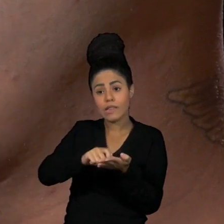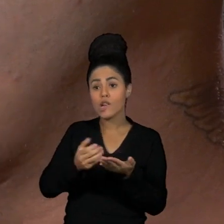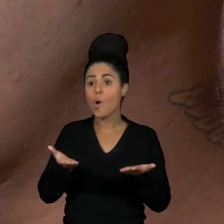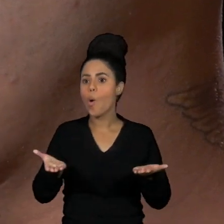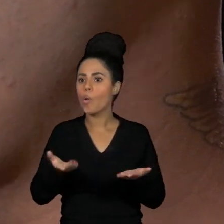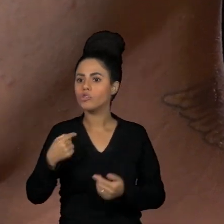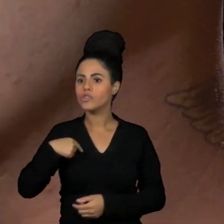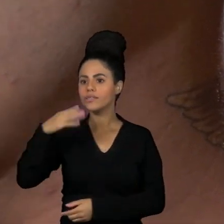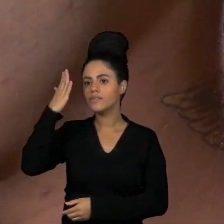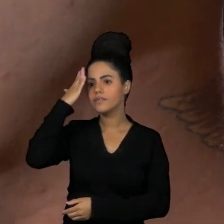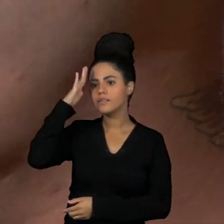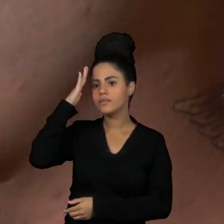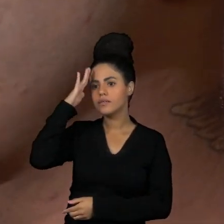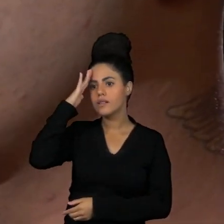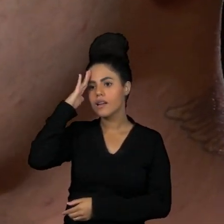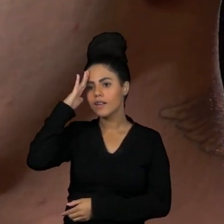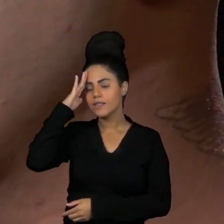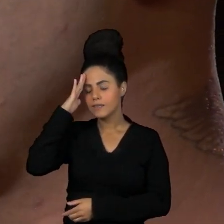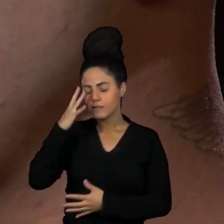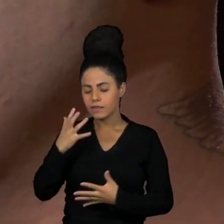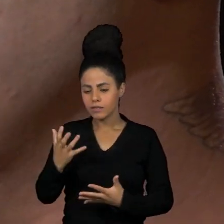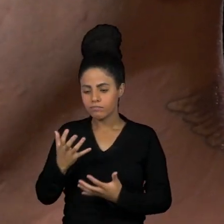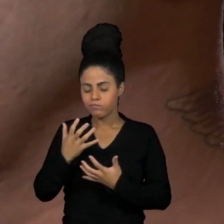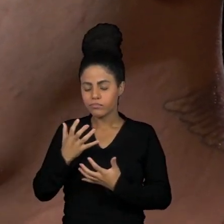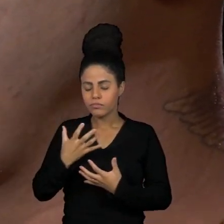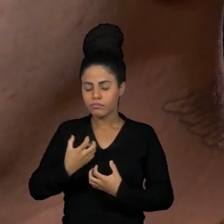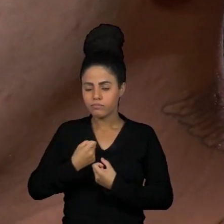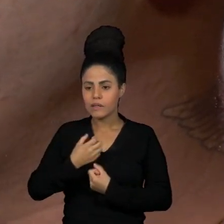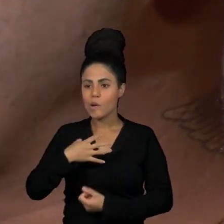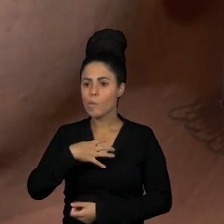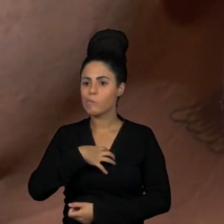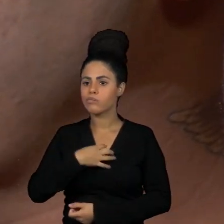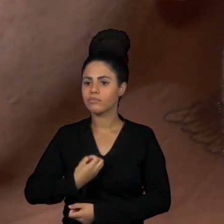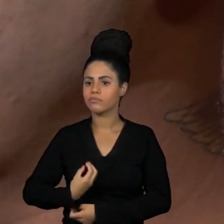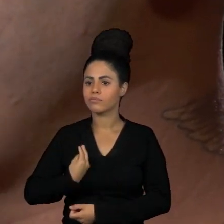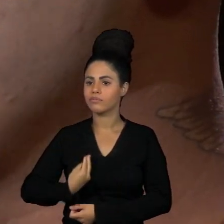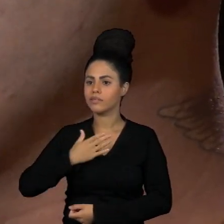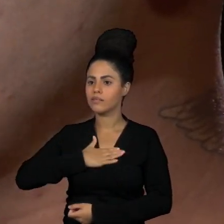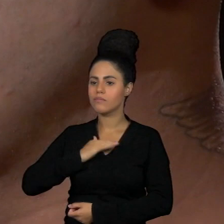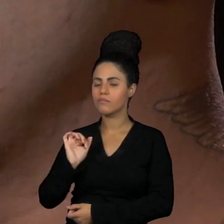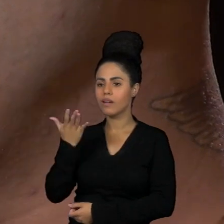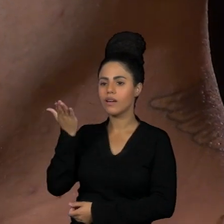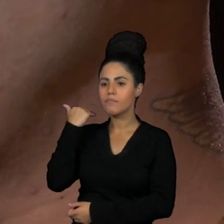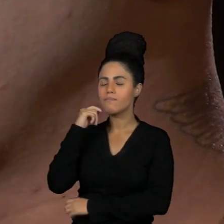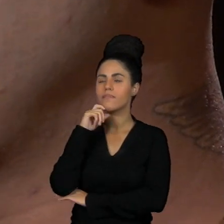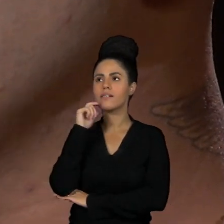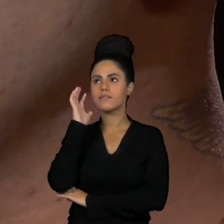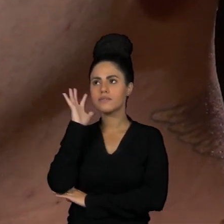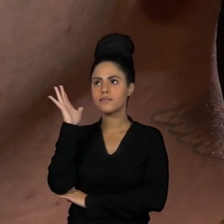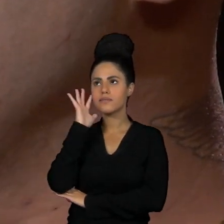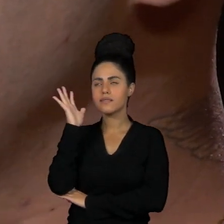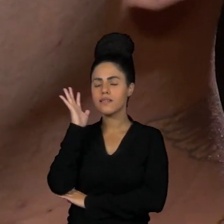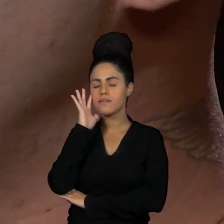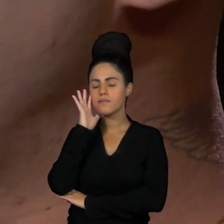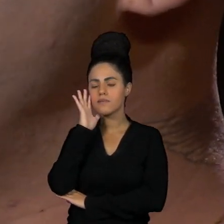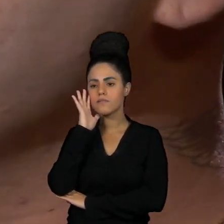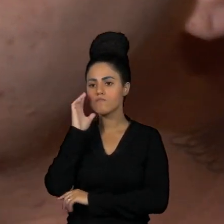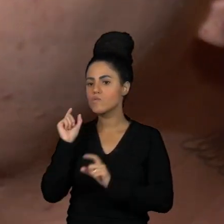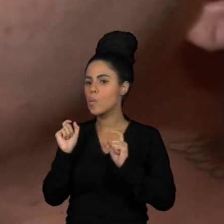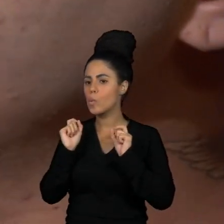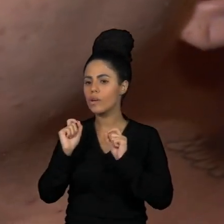que foi um episódio muito forte assim na minha vida, mas que em tese eu tive